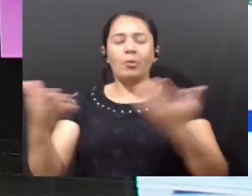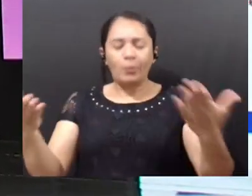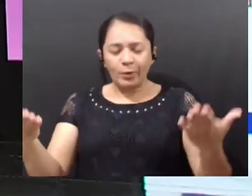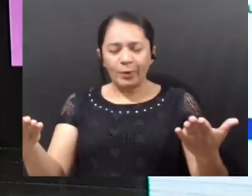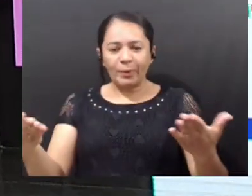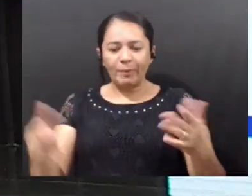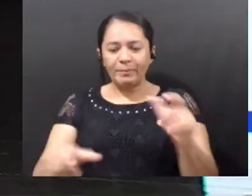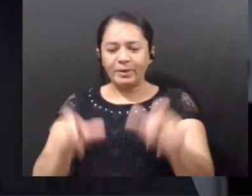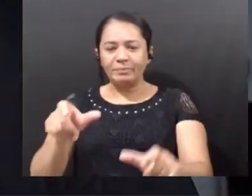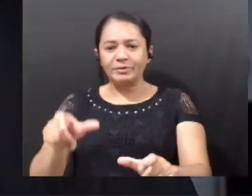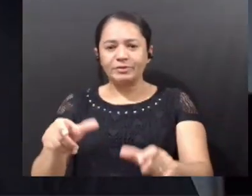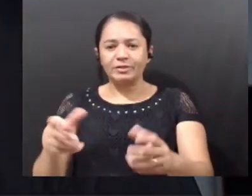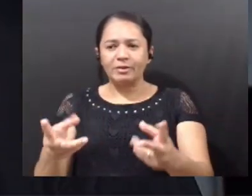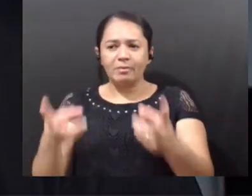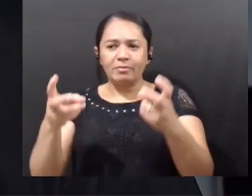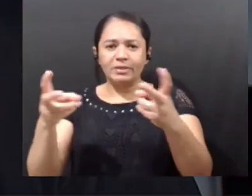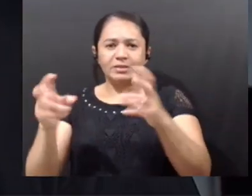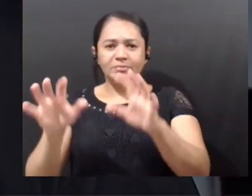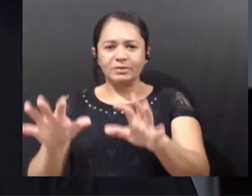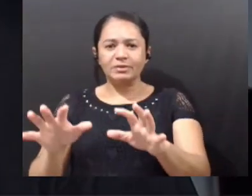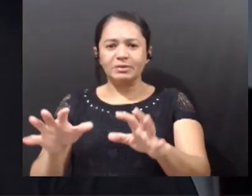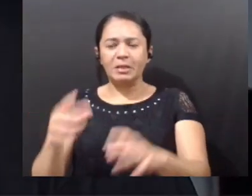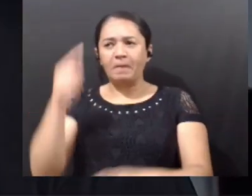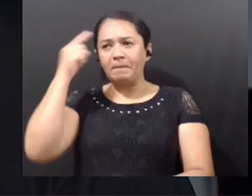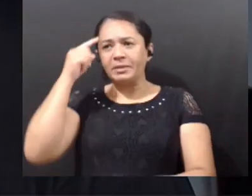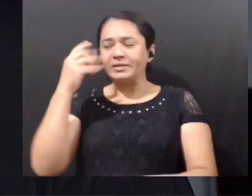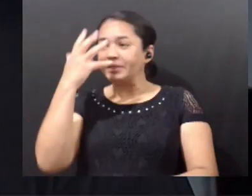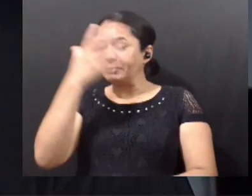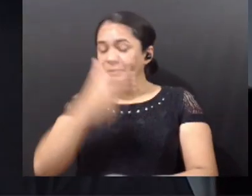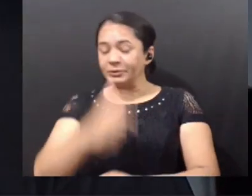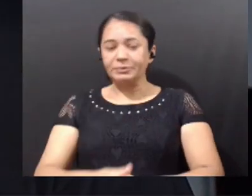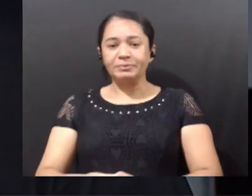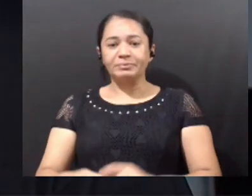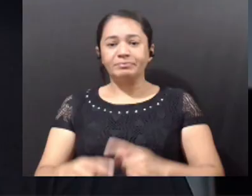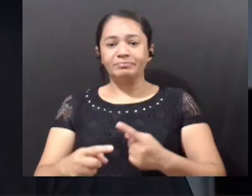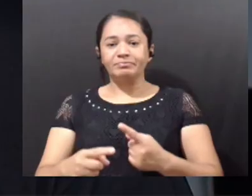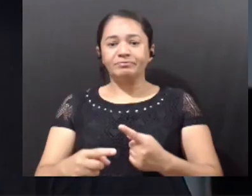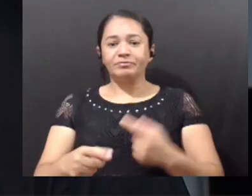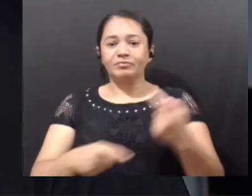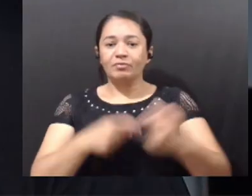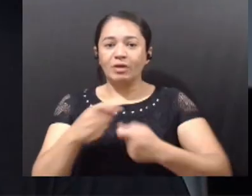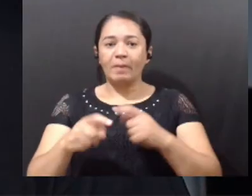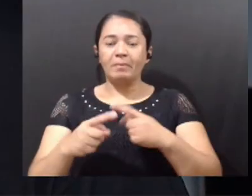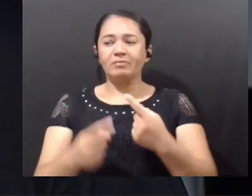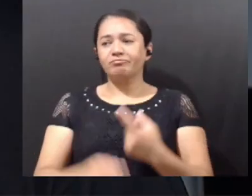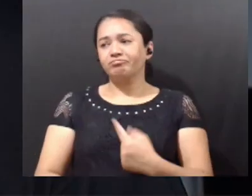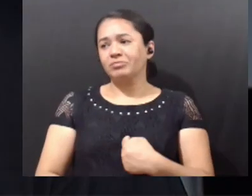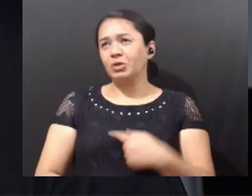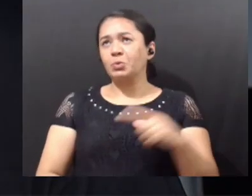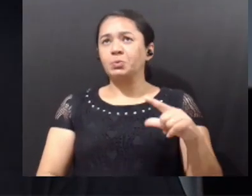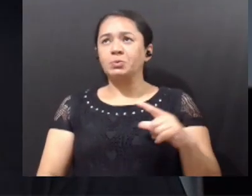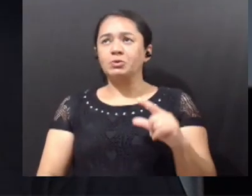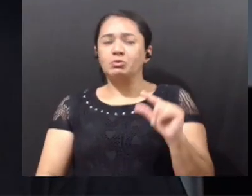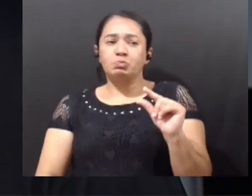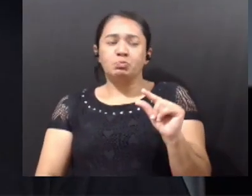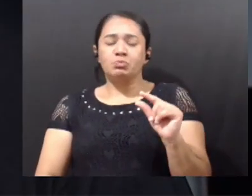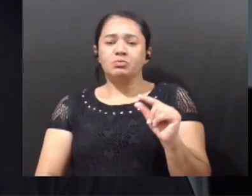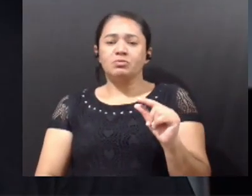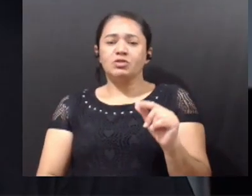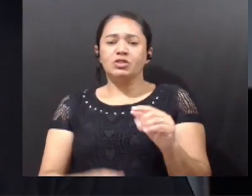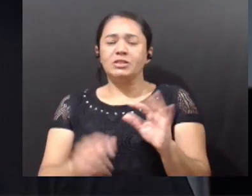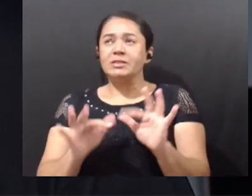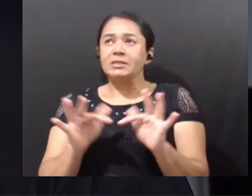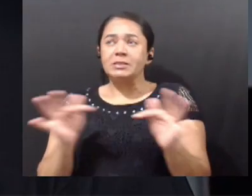tudo isso, acha tudo muito bonito, tem um negócio, mas fala, eu tenho um biquinho, eu tenho um negocinho, não sei o